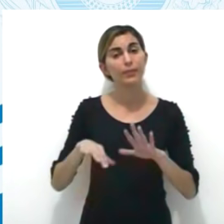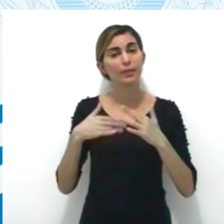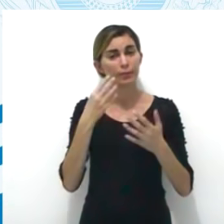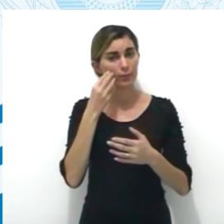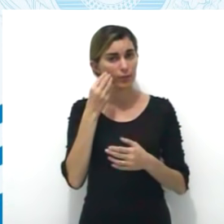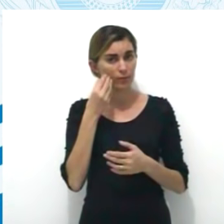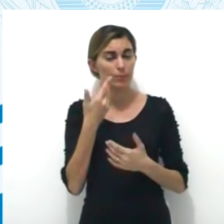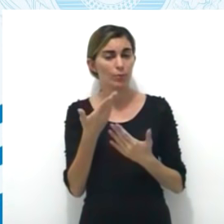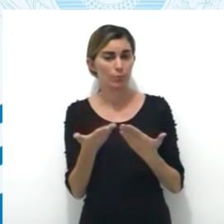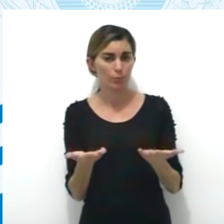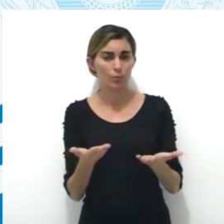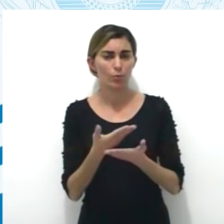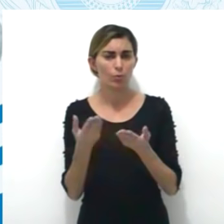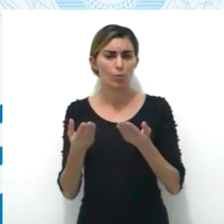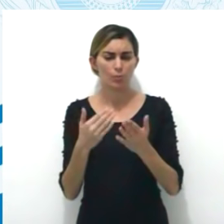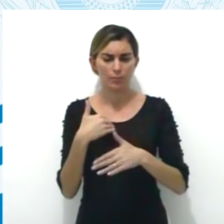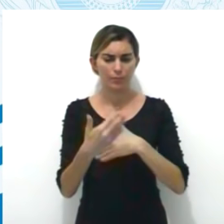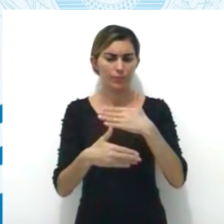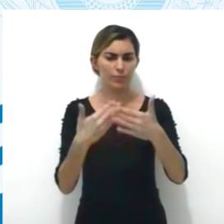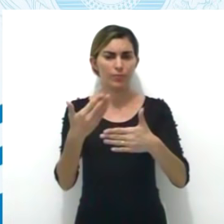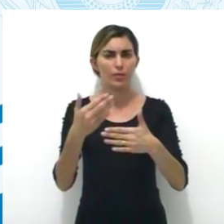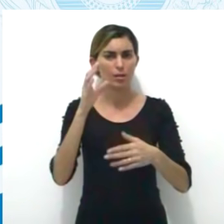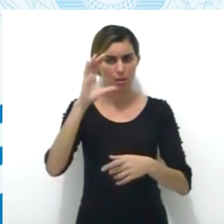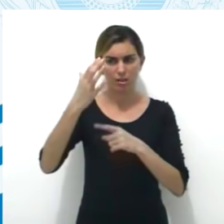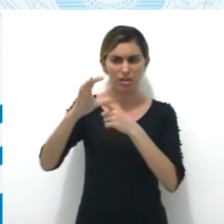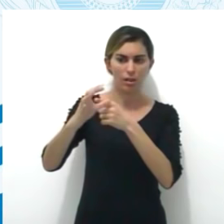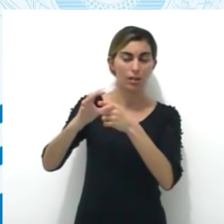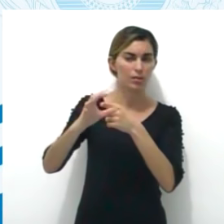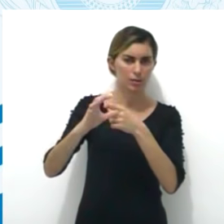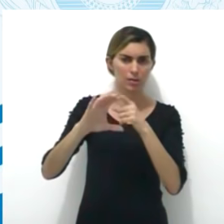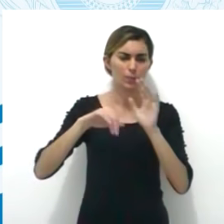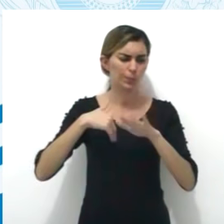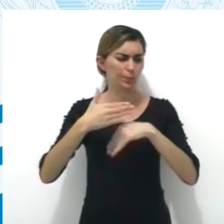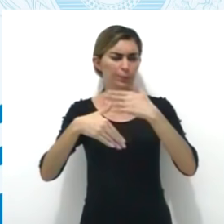vejamos, então vocês têm, com o desenvolvimento da ciência,